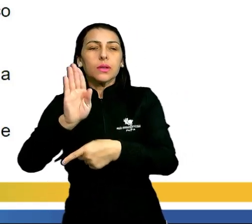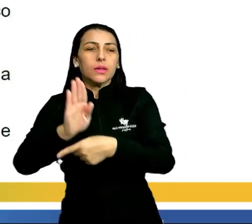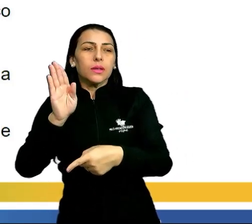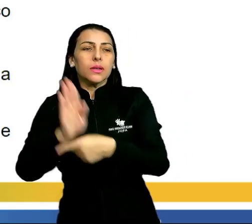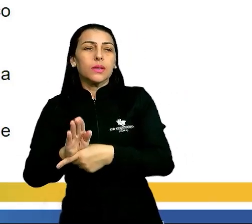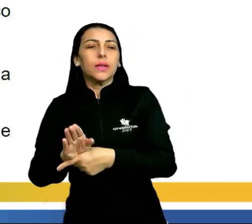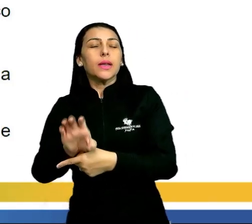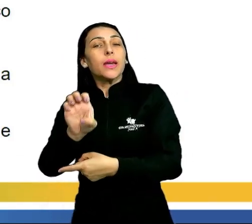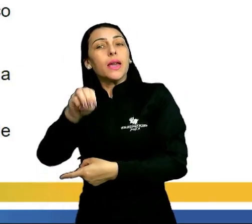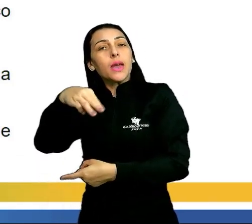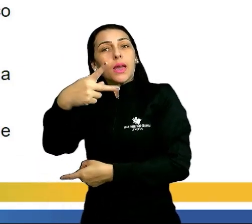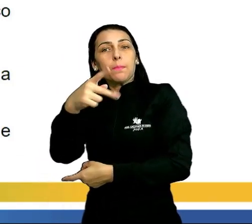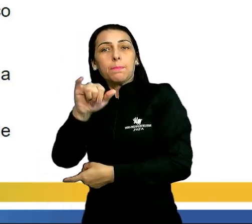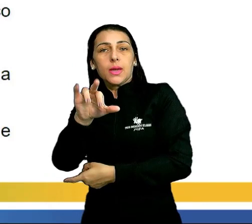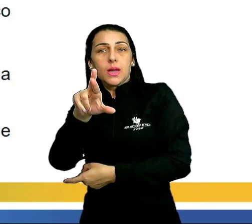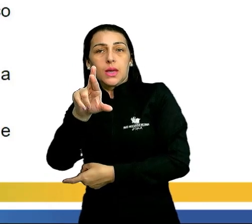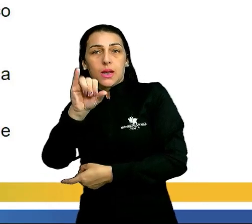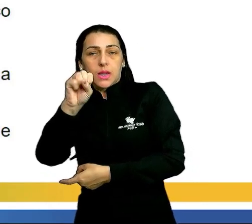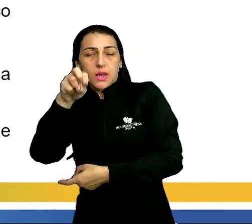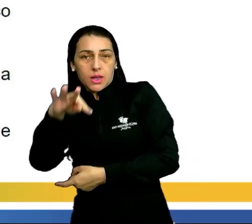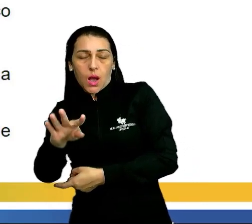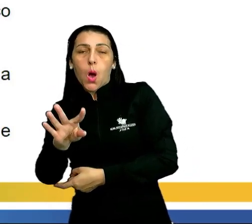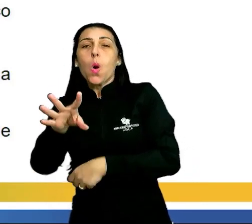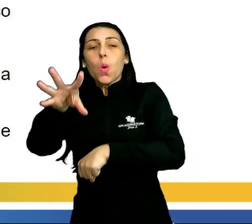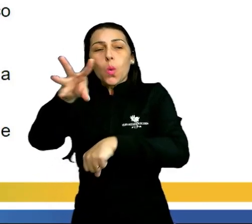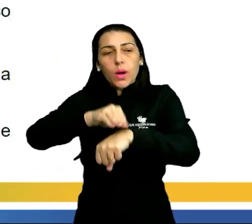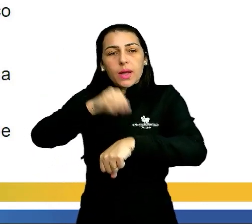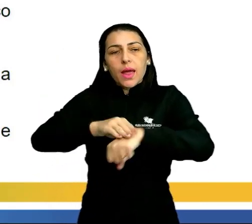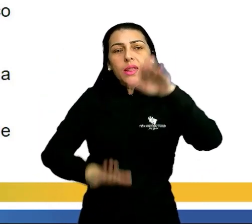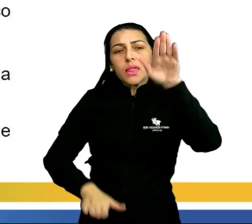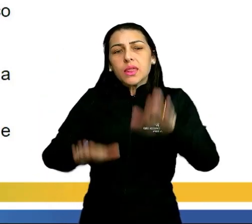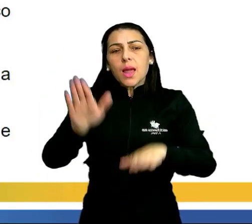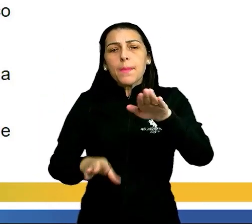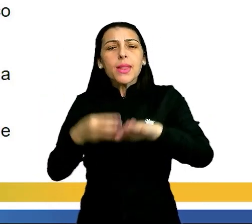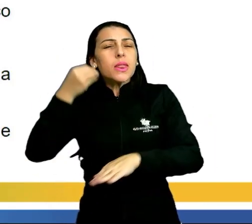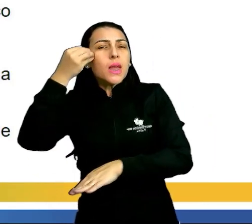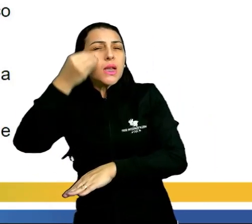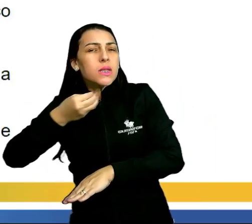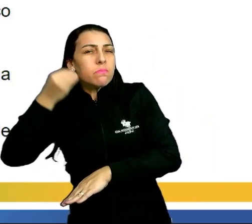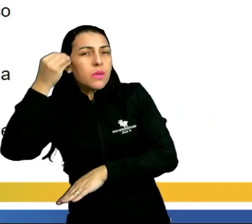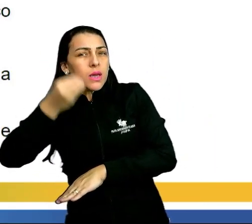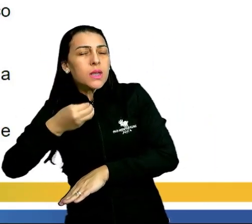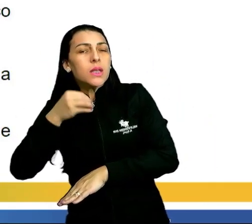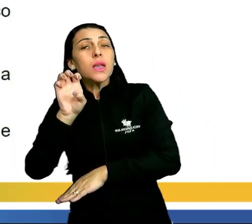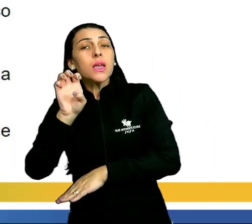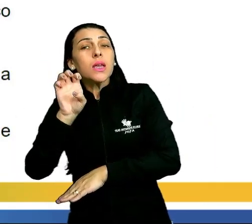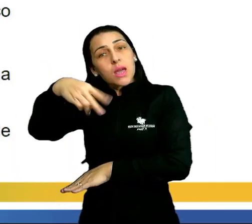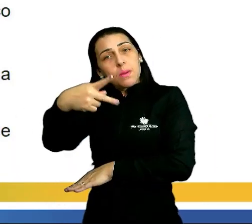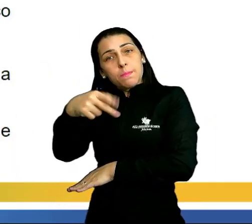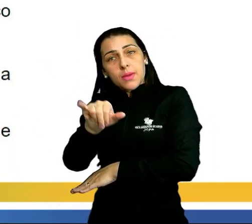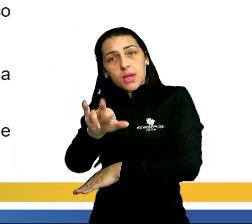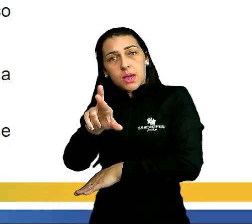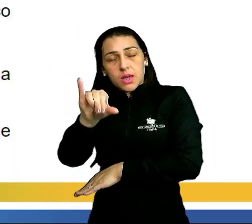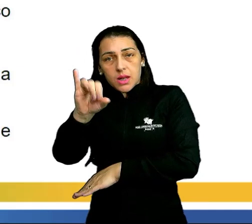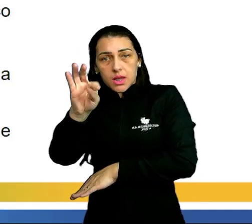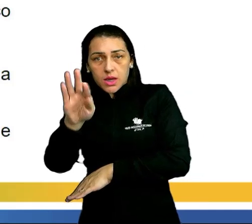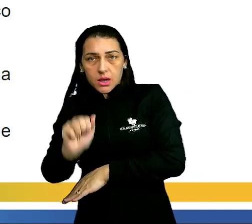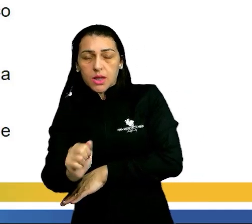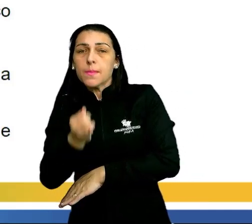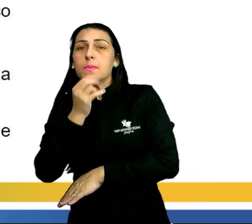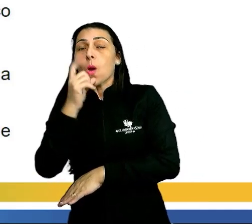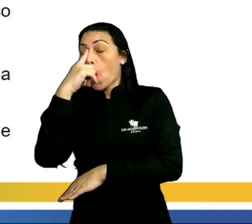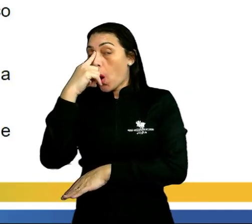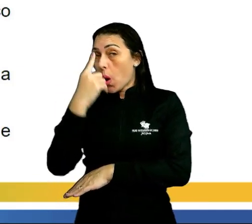É empirista, porque considera que o conhecimento depende da experiência. Vocês sabem que os empiristas da história são, por exemplo,